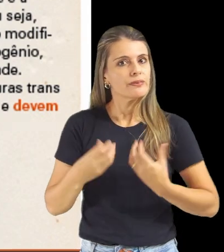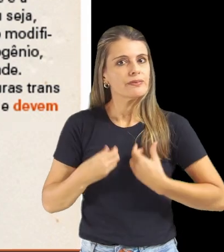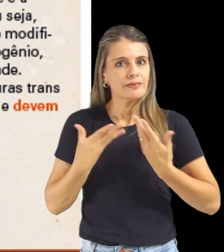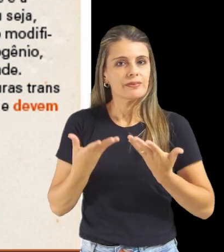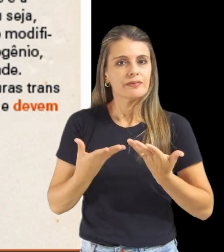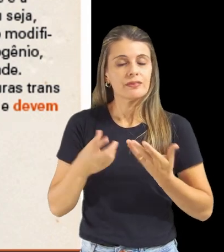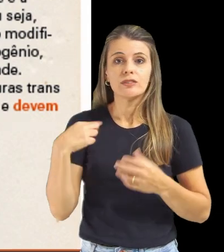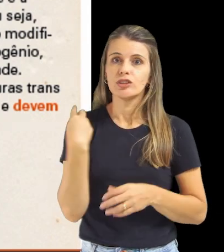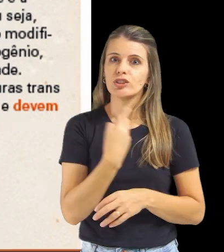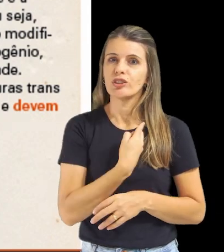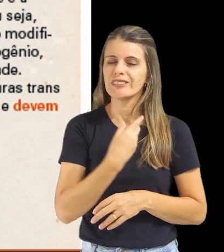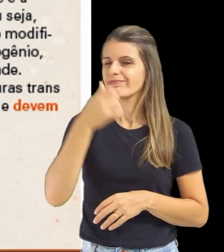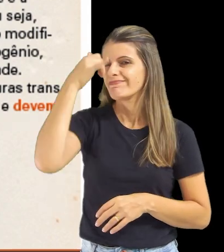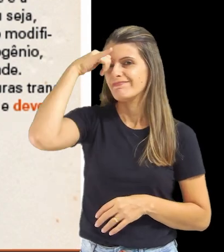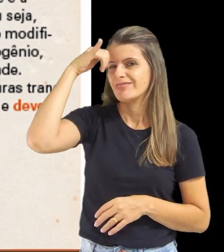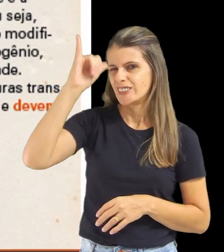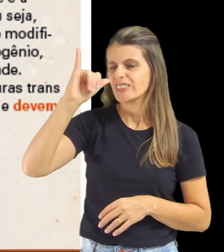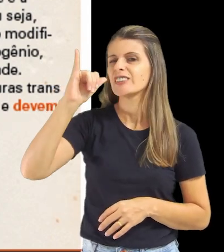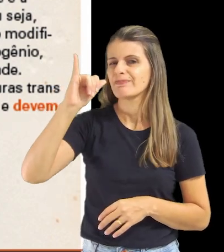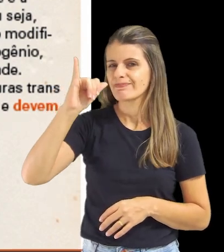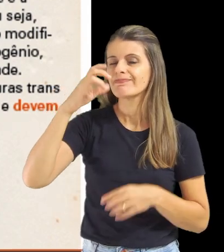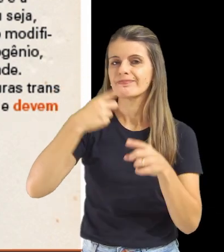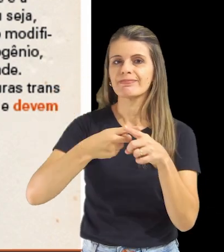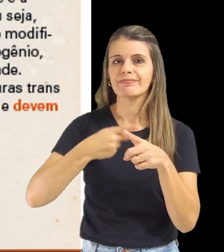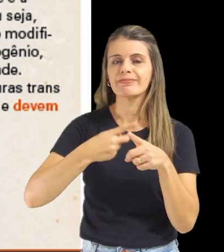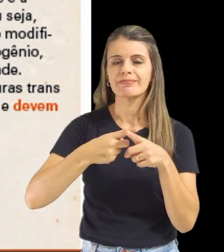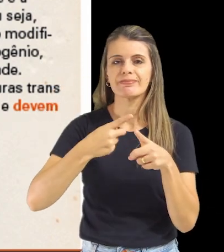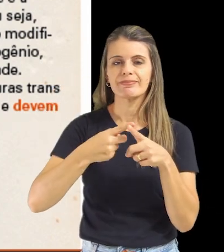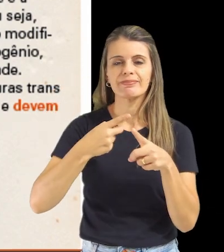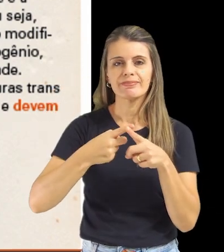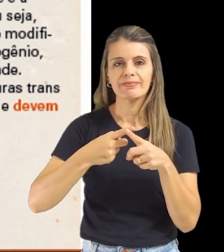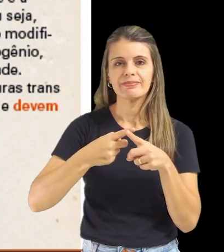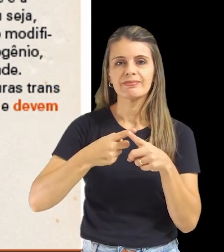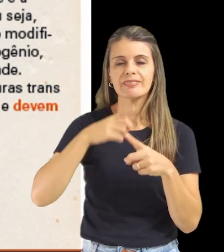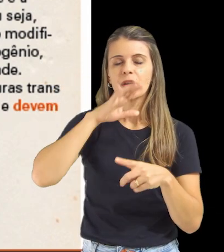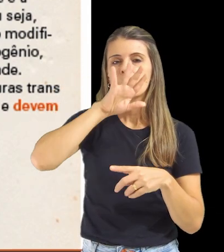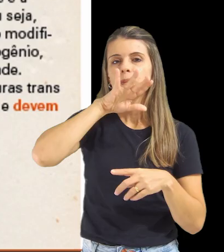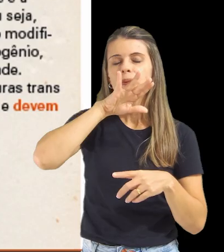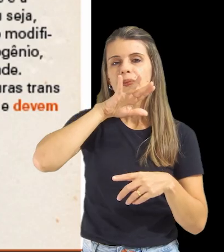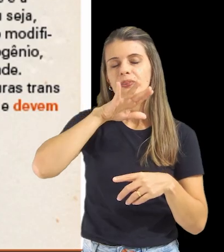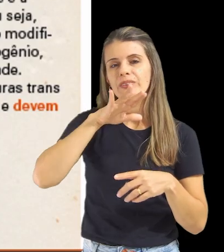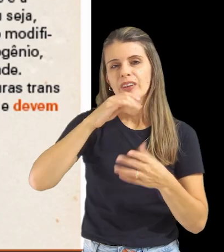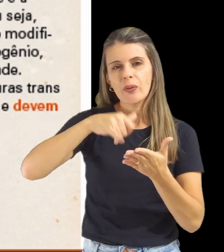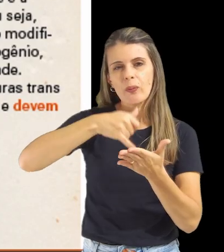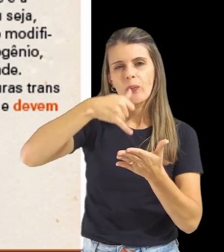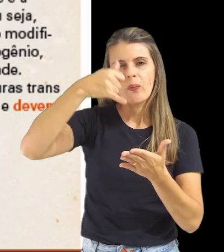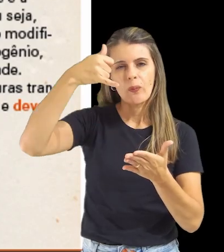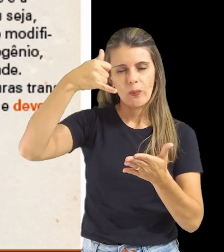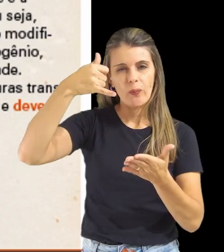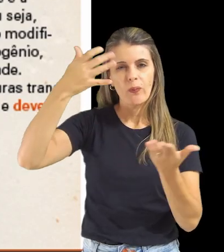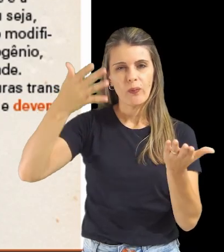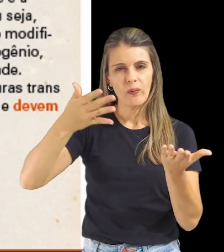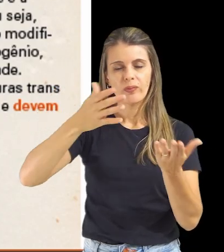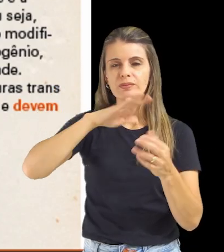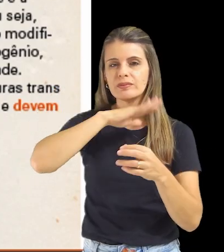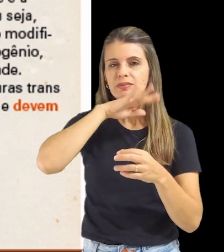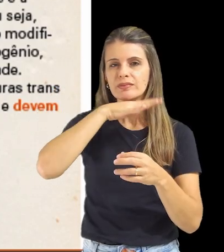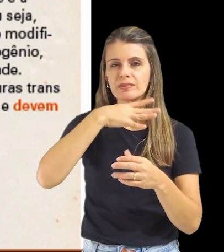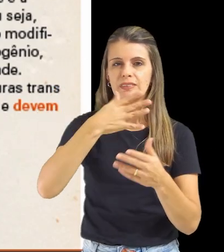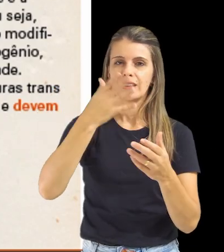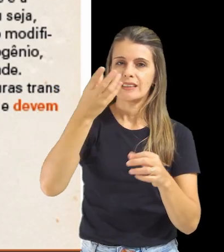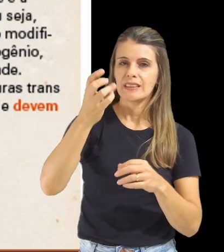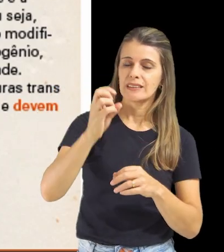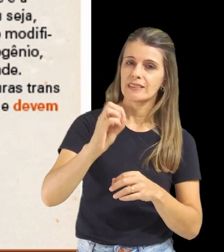naturalmente, nós devemos evitá-las, né? Por conta de ser chamada a gordura sólida, ou seja, na temperatura corpórea,